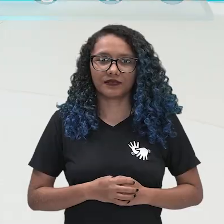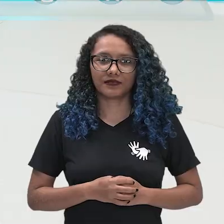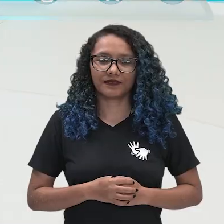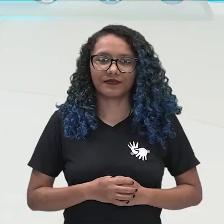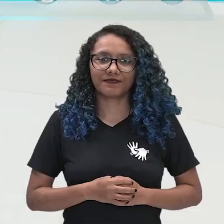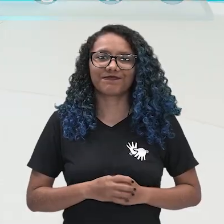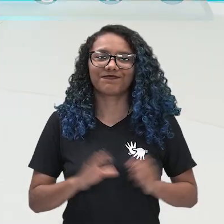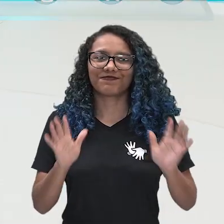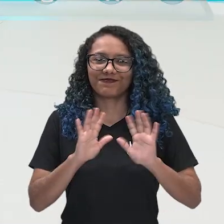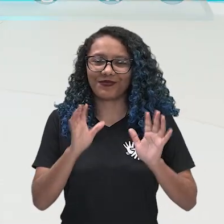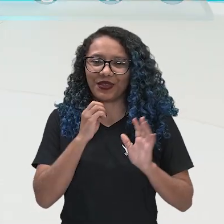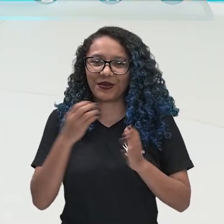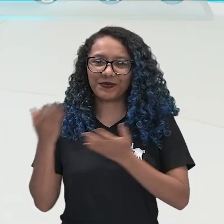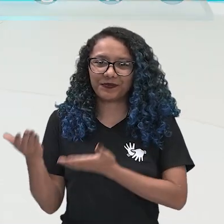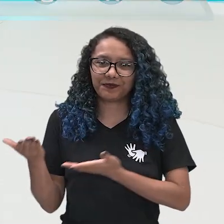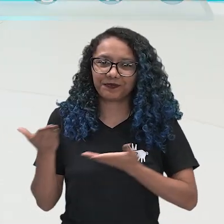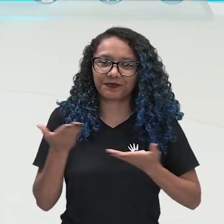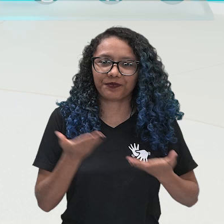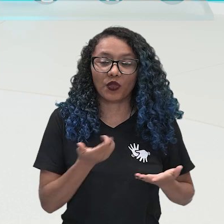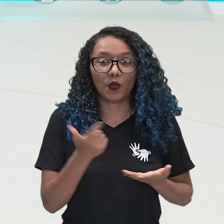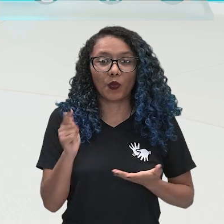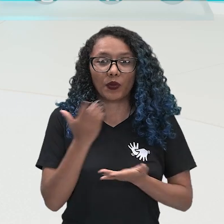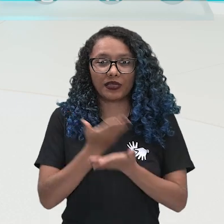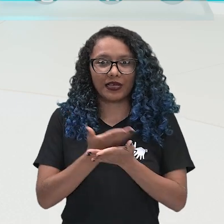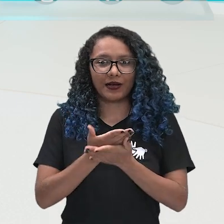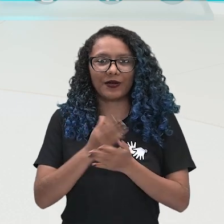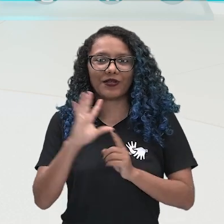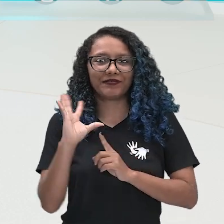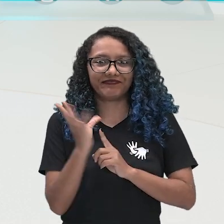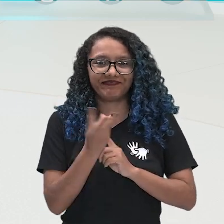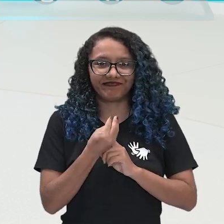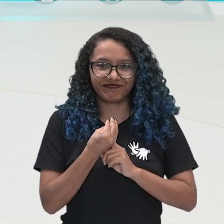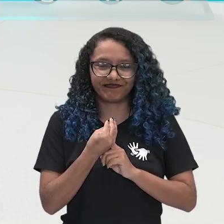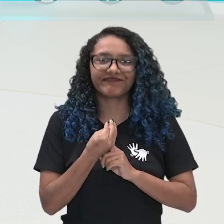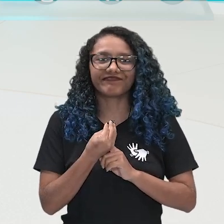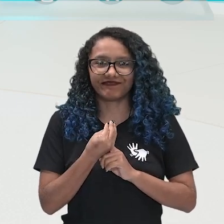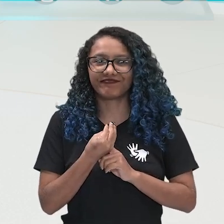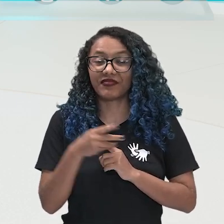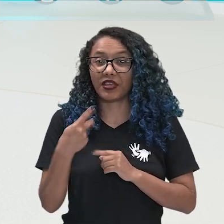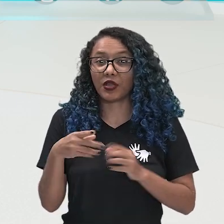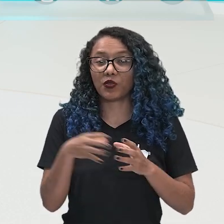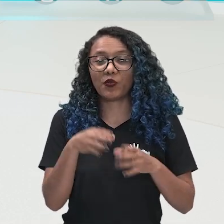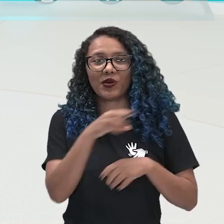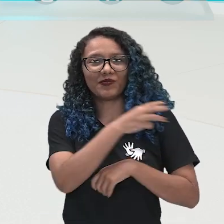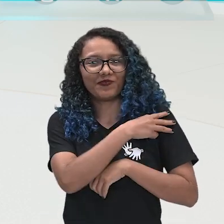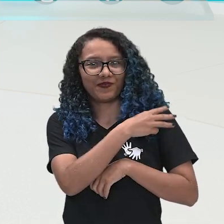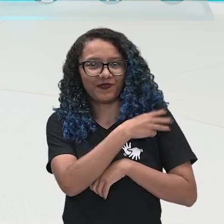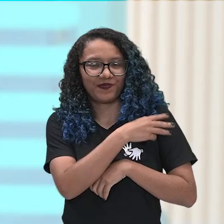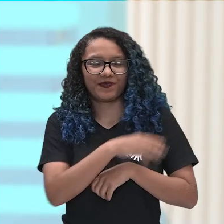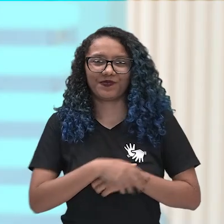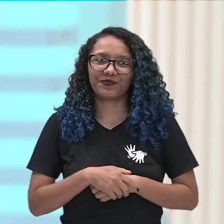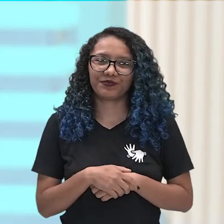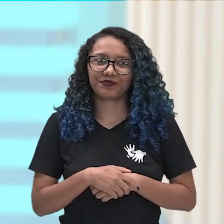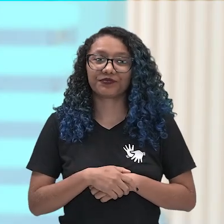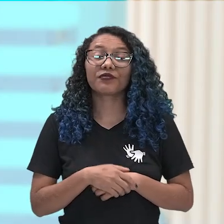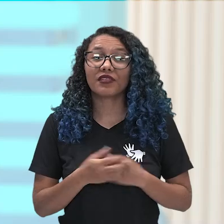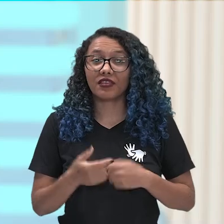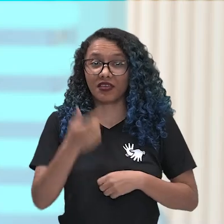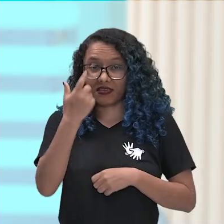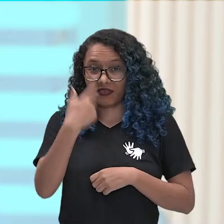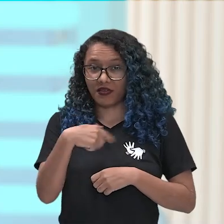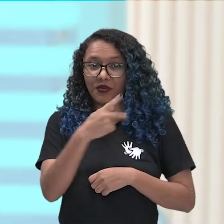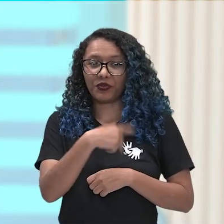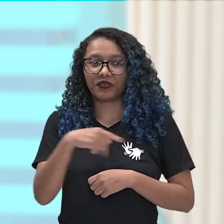Olá, sejam todos bem-vindos para mais uma aula de arte, da terceira série do ensino médio. Eu sou a